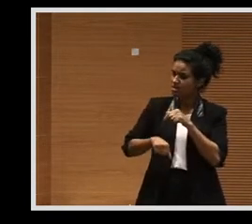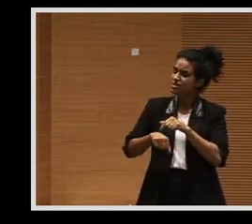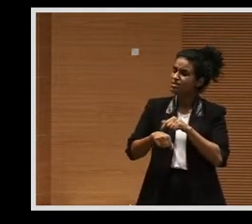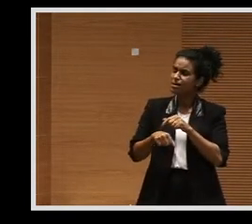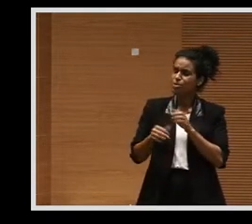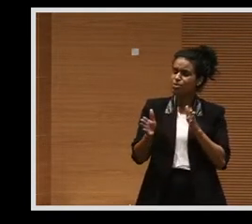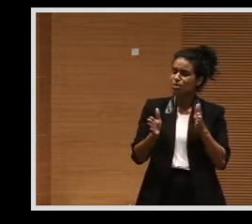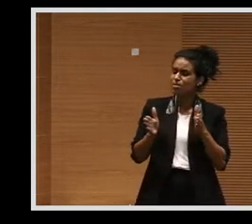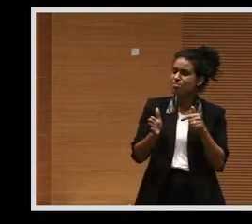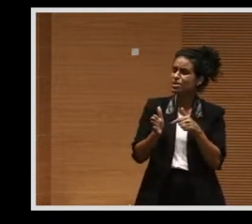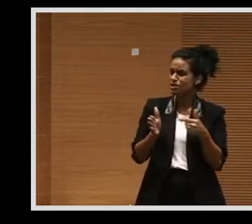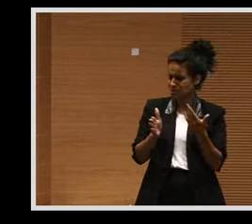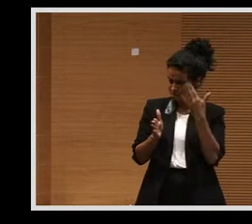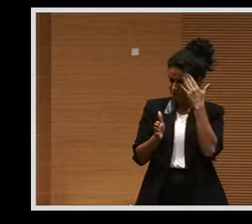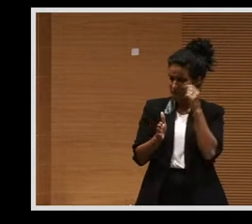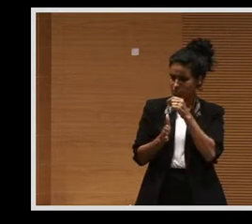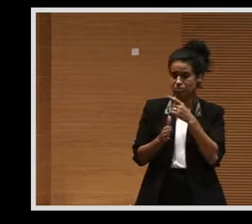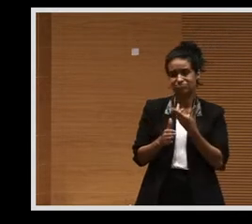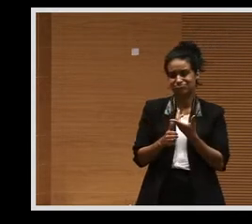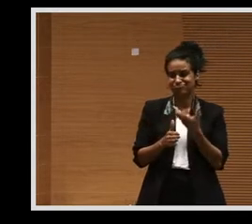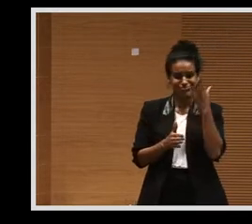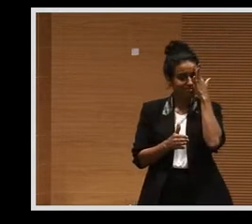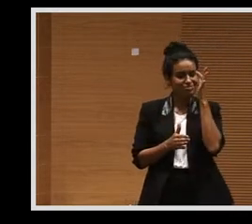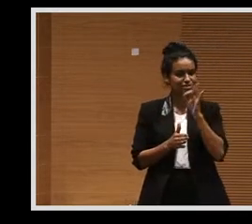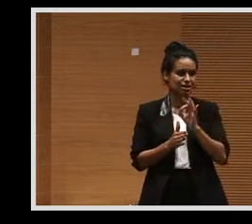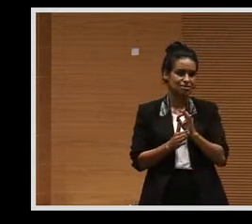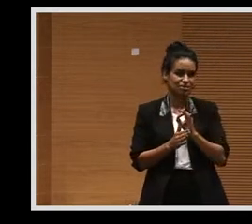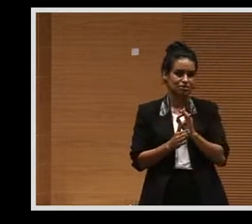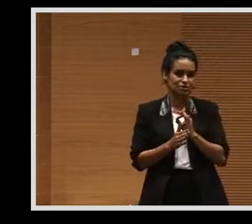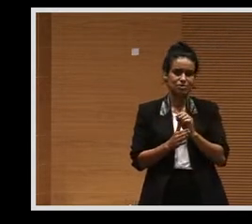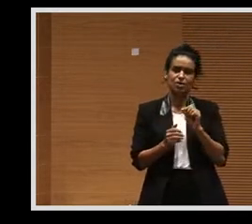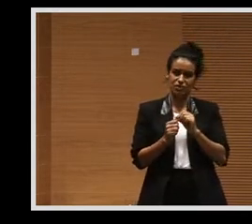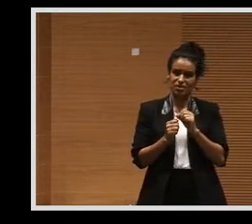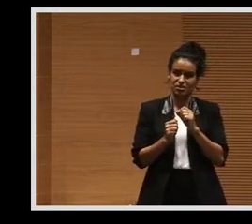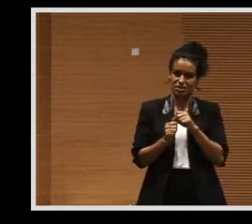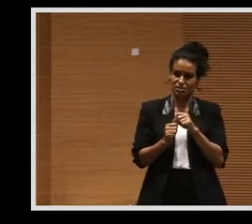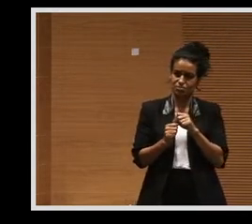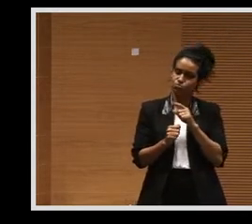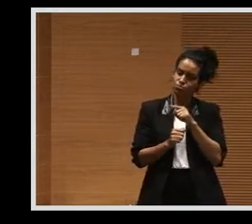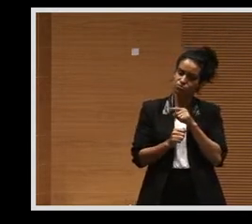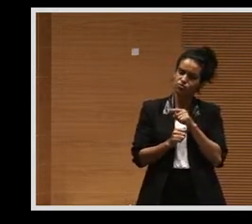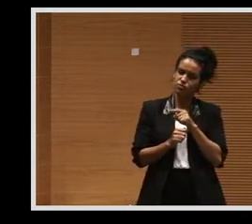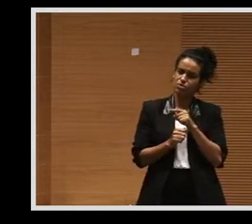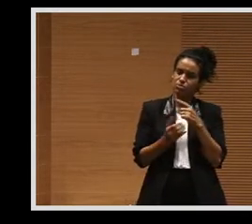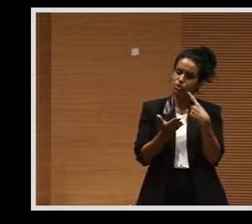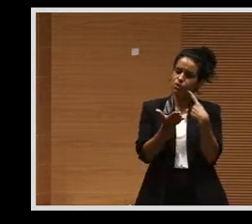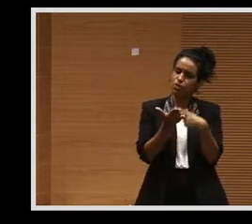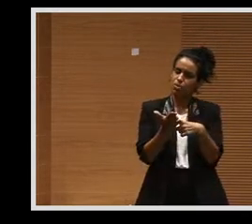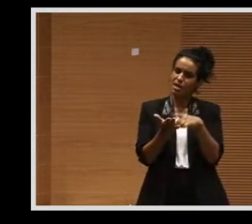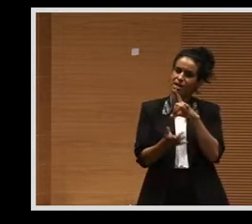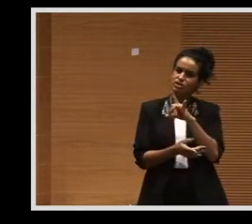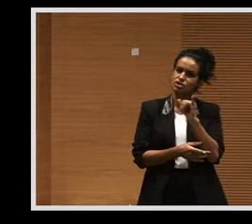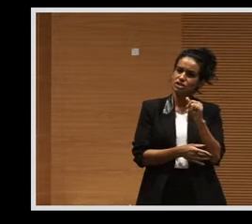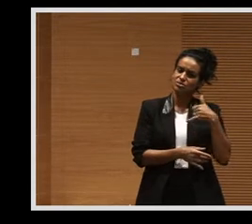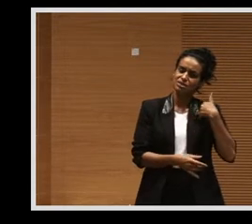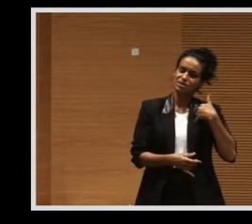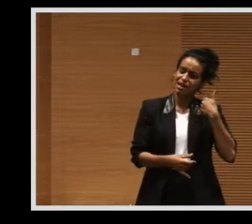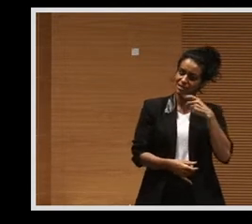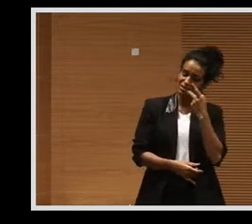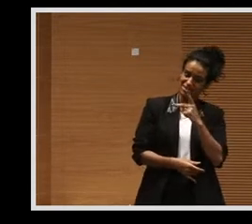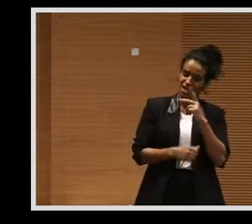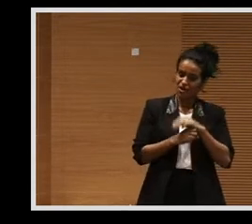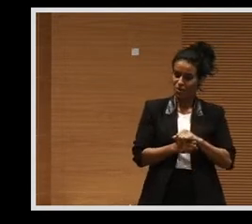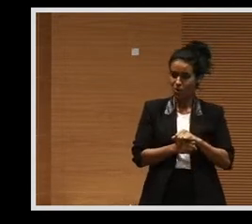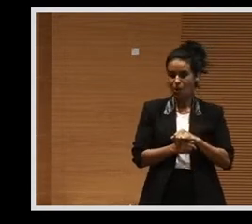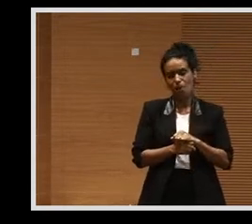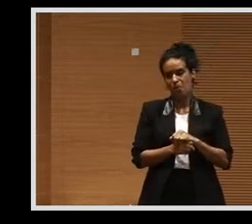tomar? Não tenho. Vamos fazer isso. Bola aí até seu aniversário, até o Natal, até a Páscoa do ano que vem. Tem uns que